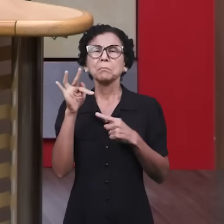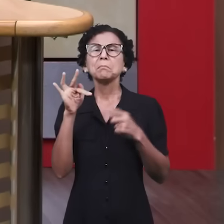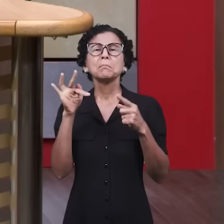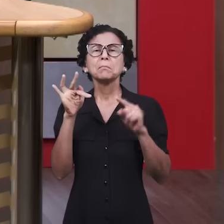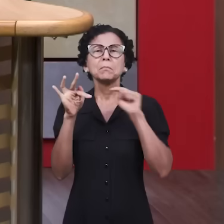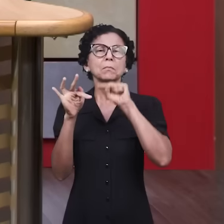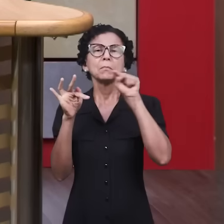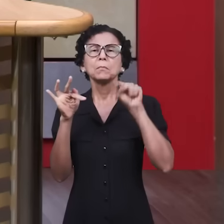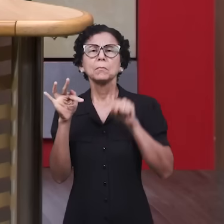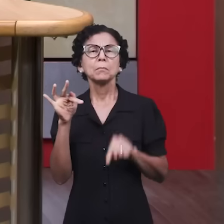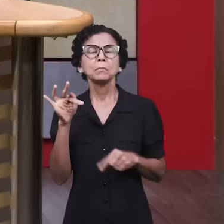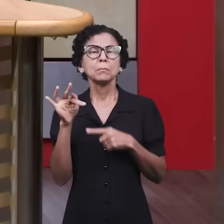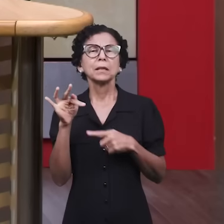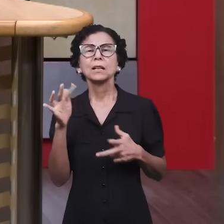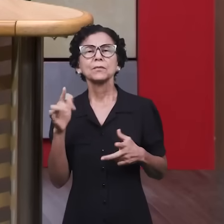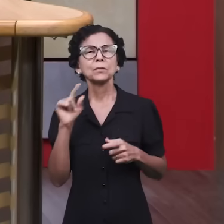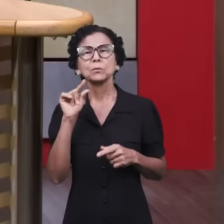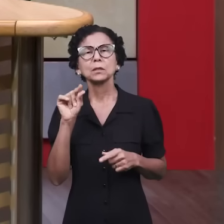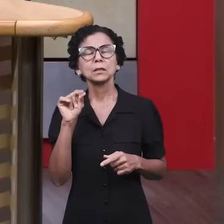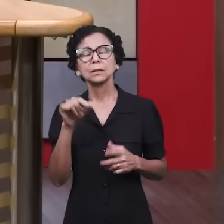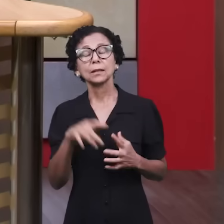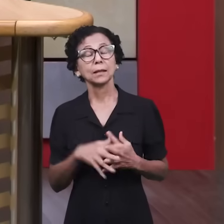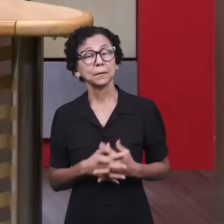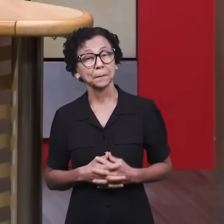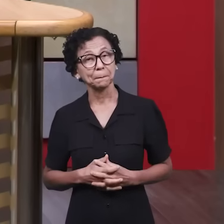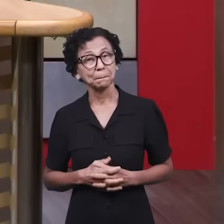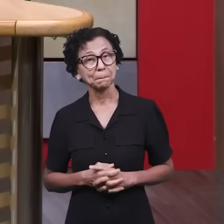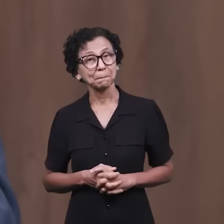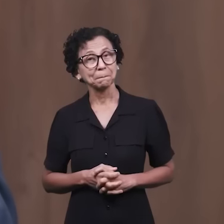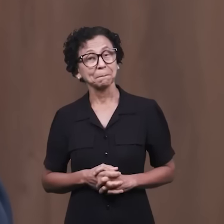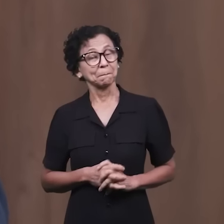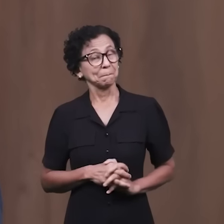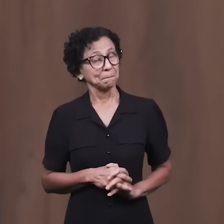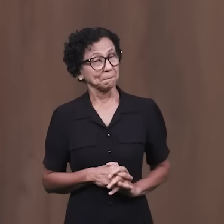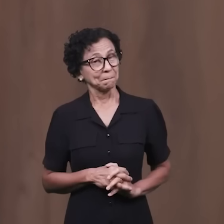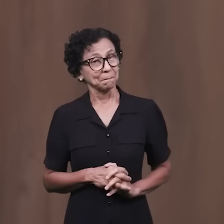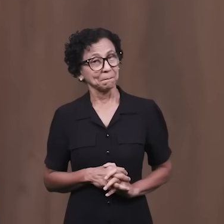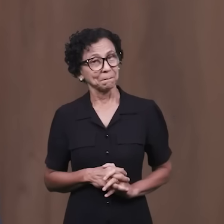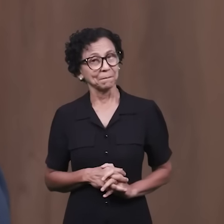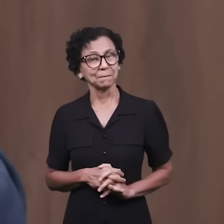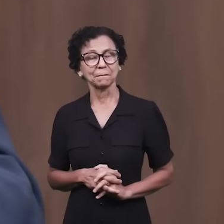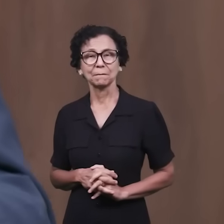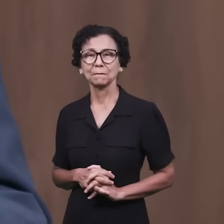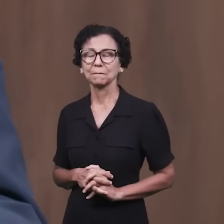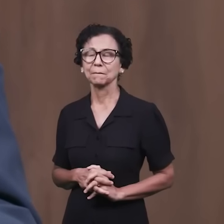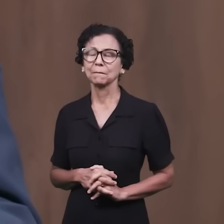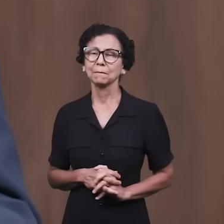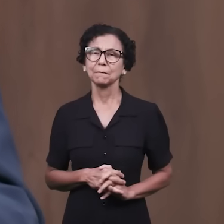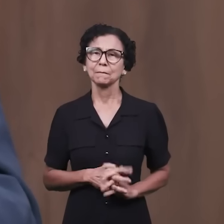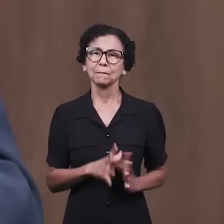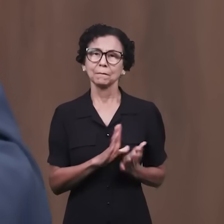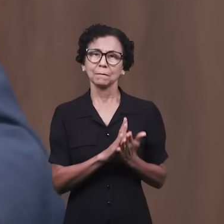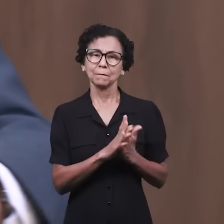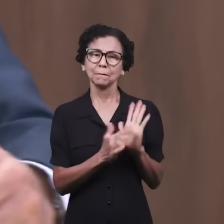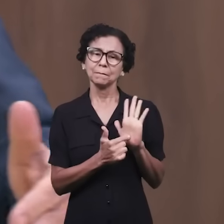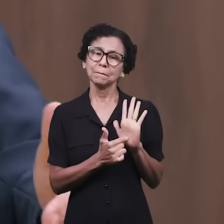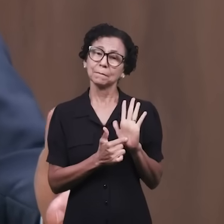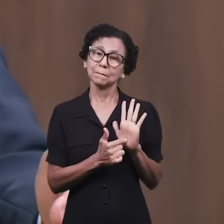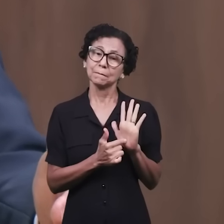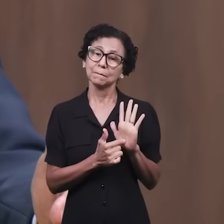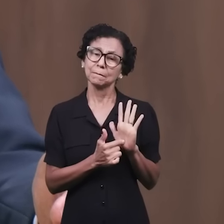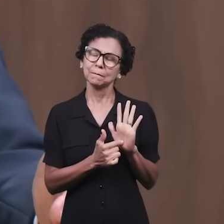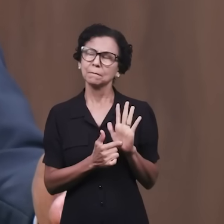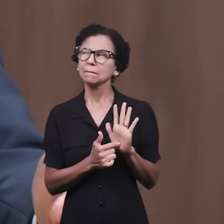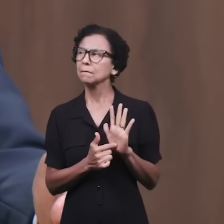do breve está na palavra. Aí você pergunta, sim, mas por que nem todo